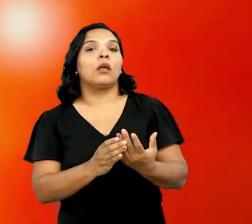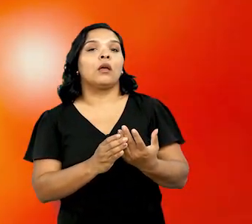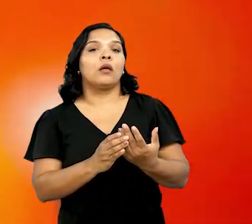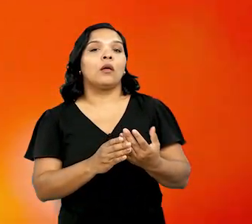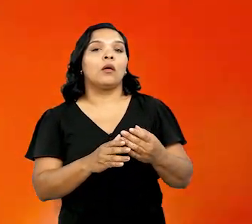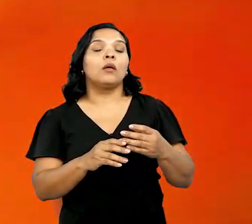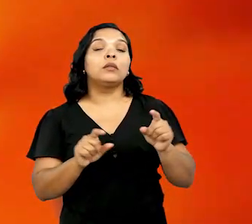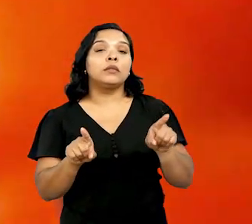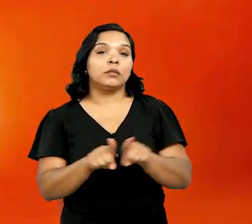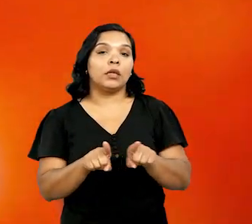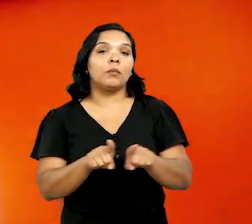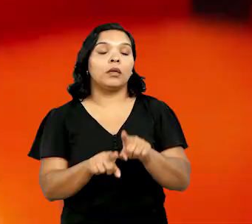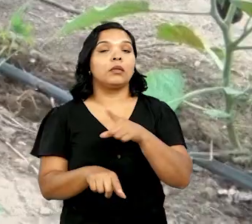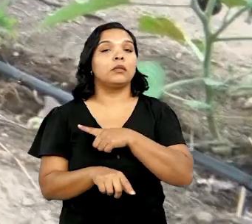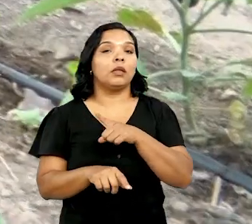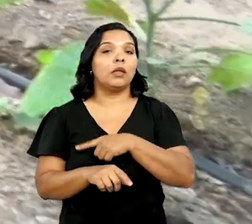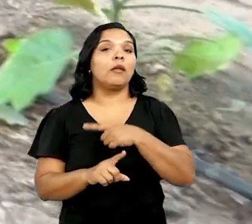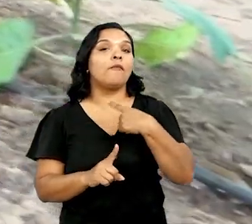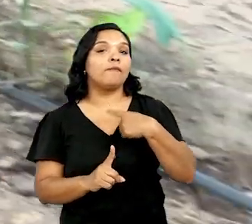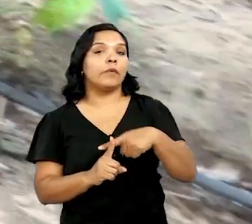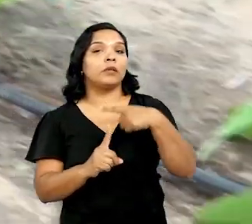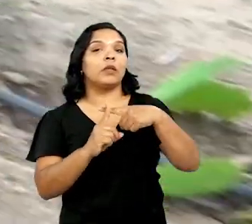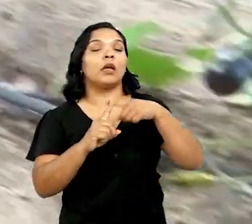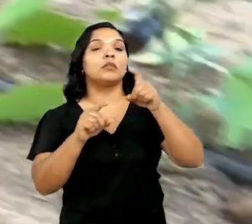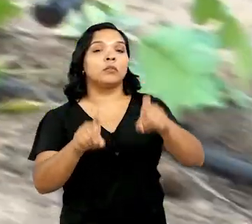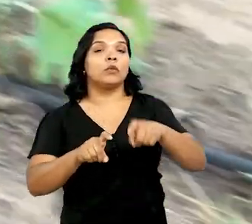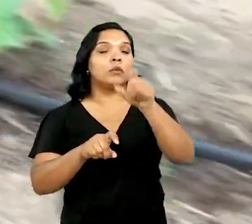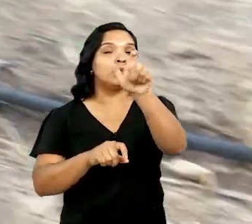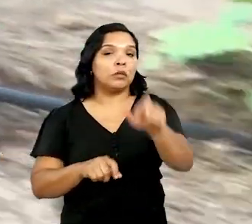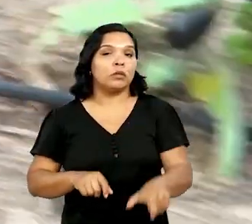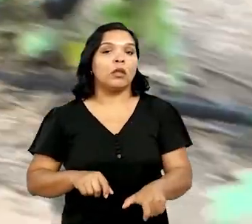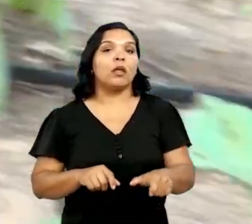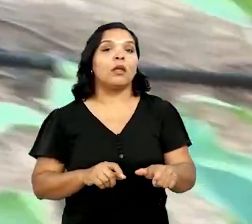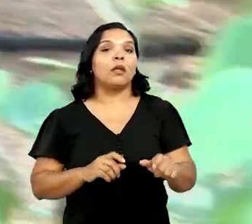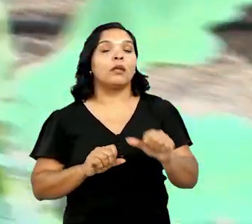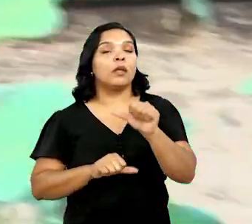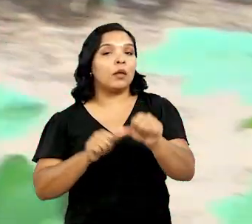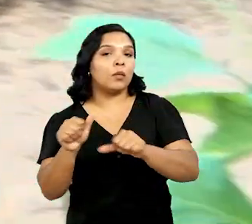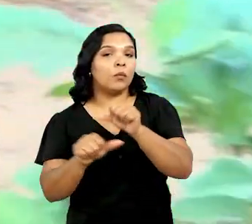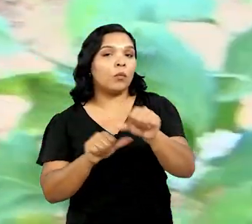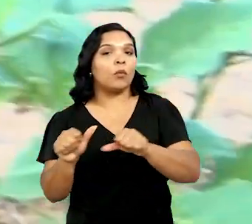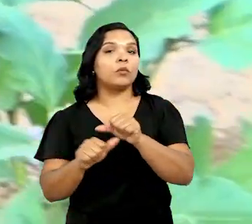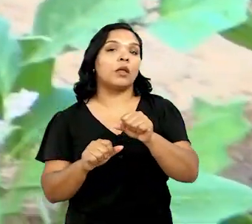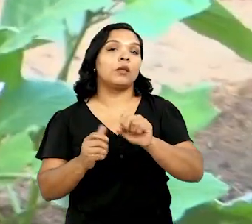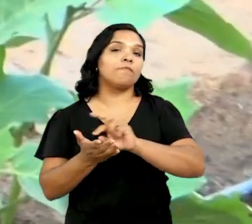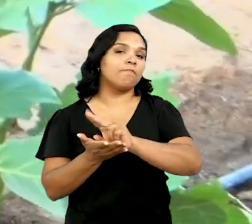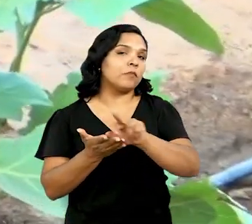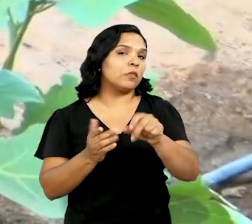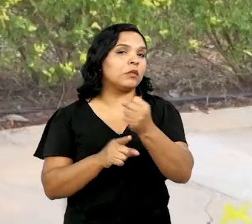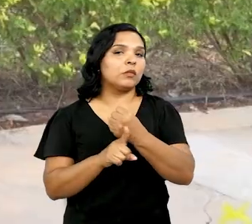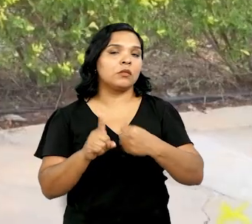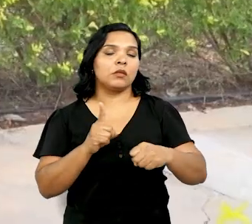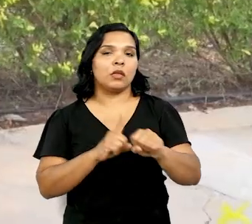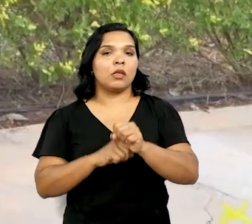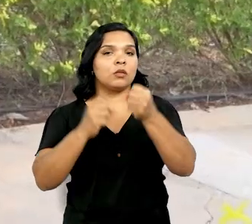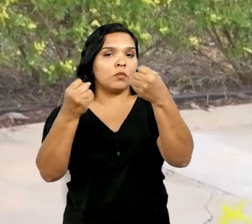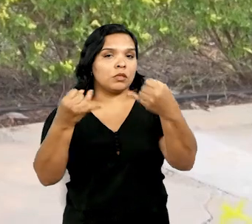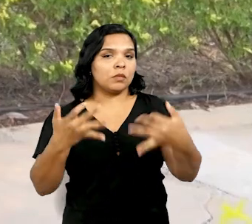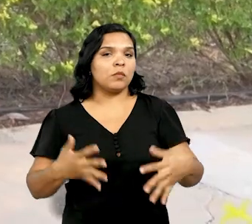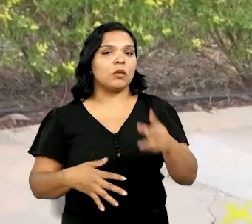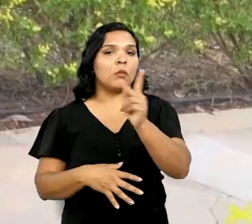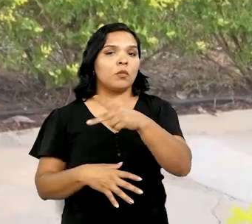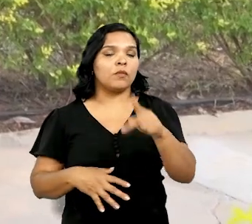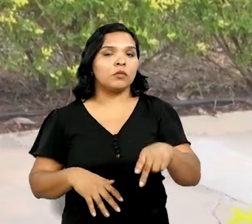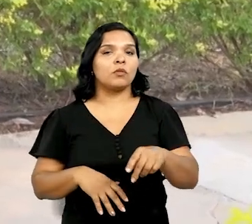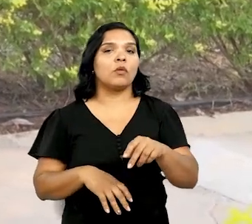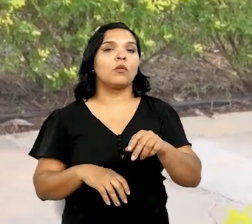consórcio proporciona vantagens aos agricultores, que variam entre diversos aspectos da sociedade, como explica o